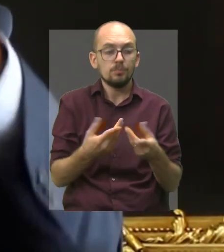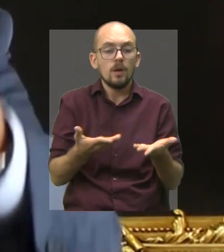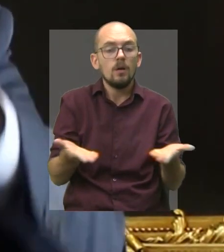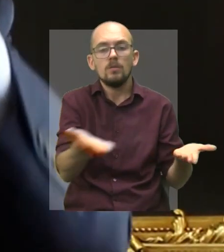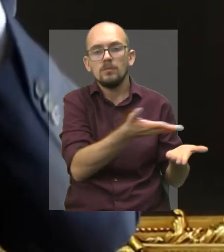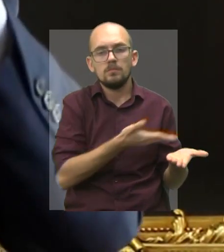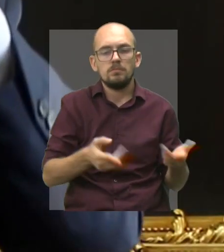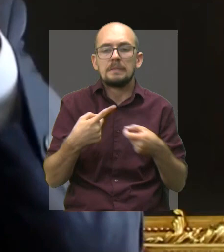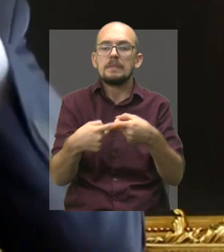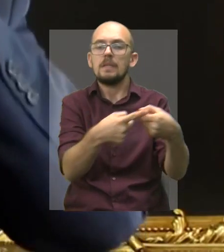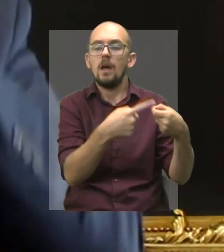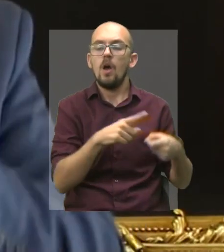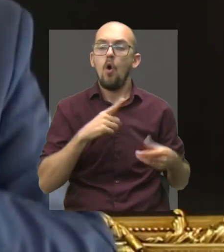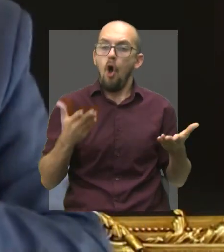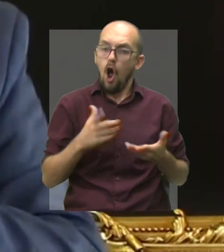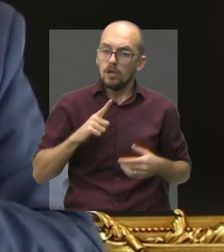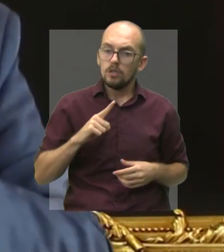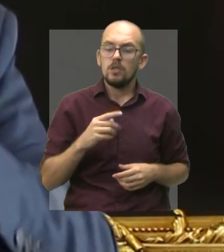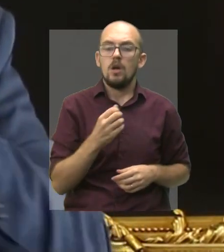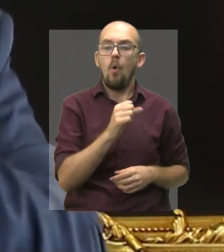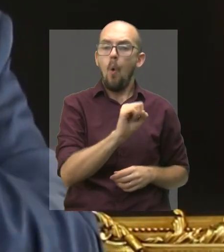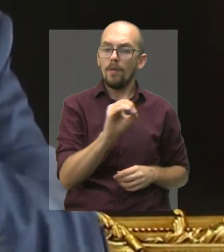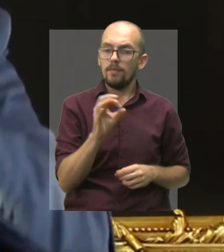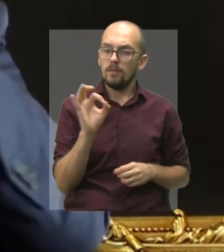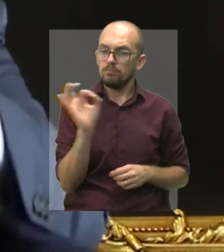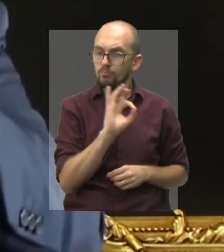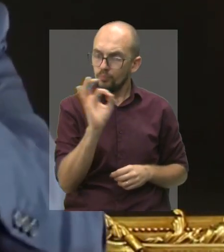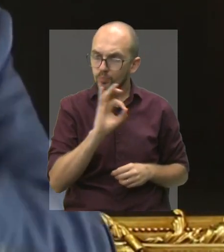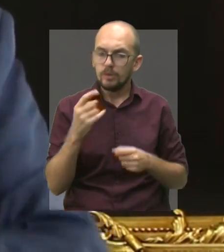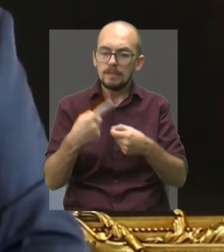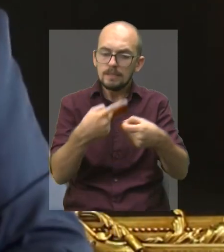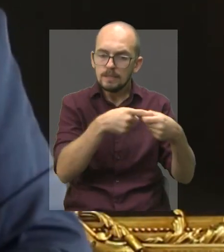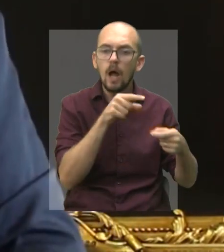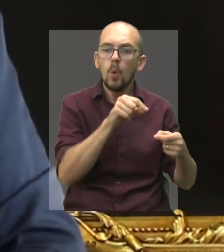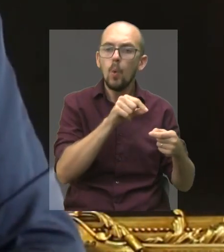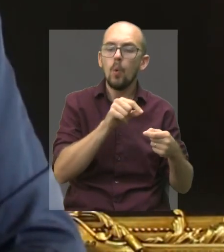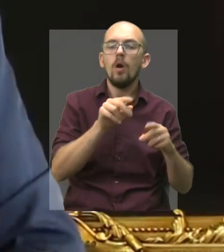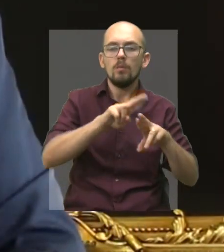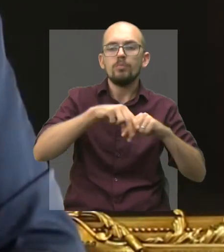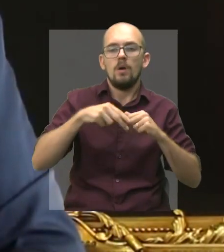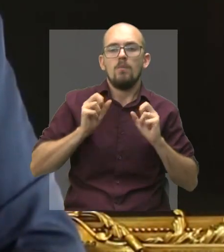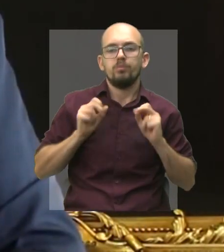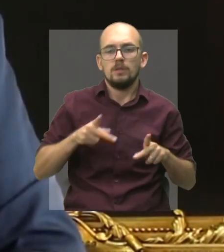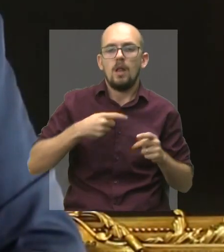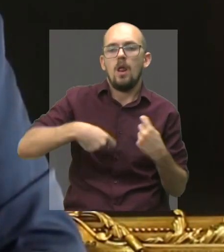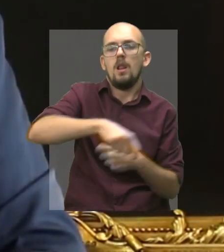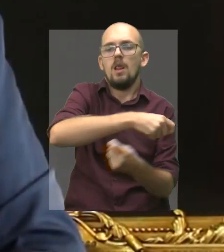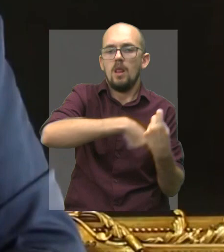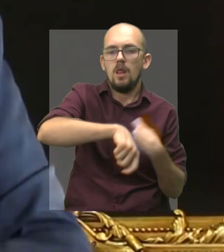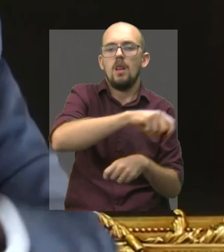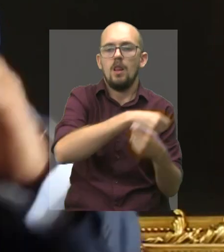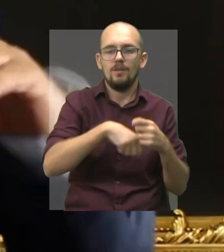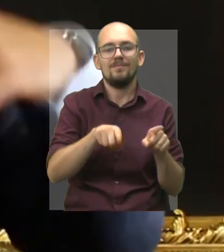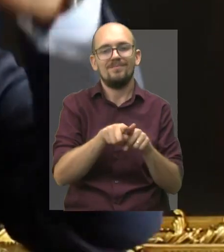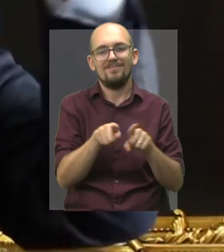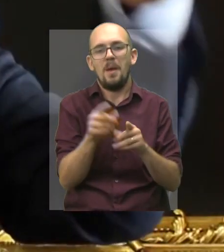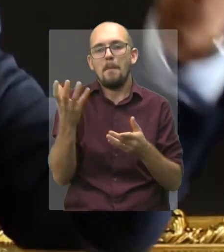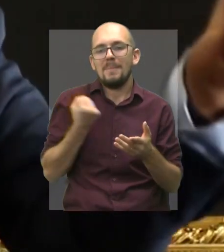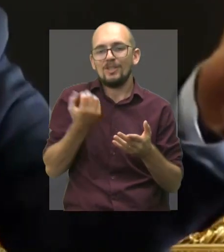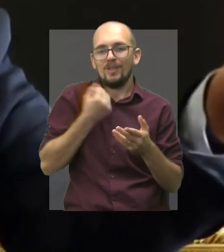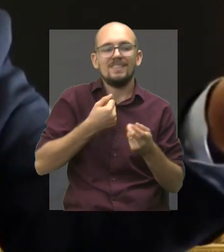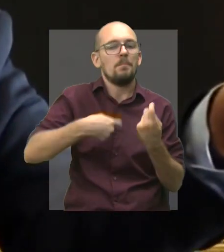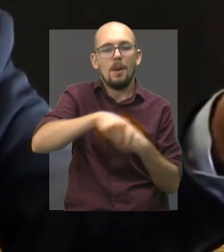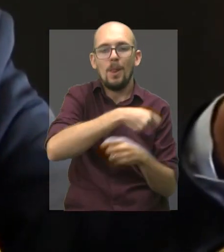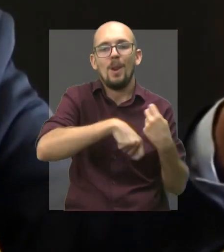80% dos municípios brasileiros é baseado nos vencimentos de aposentados e pensionistas. É